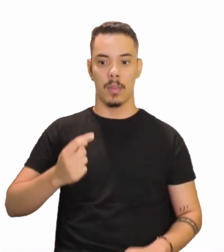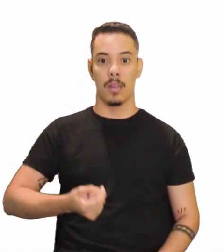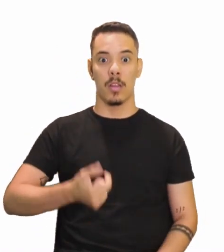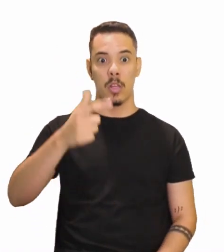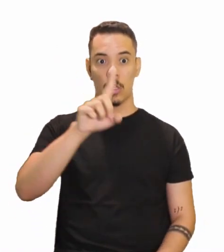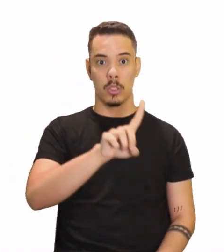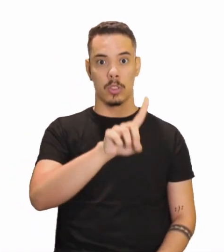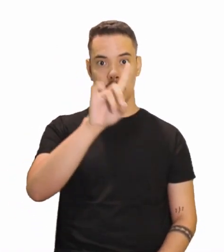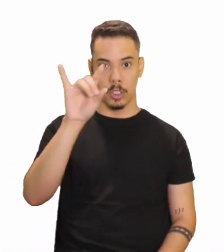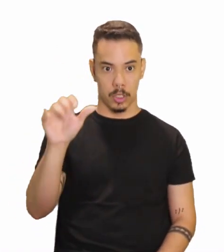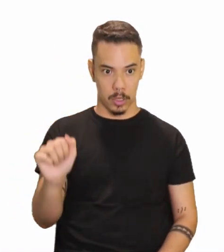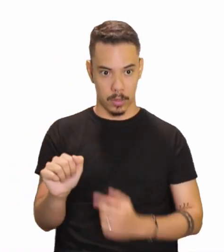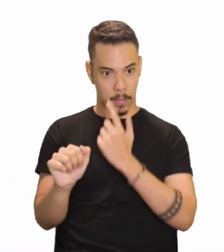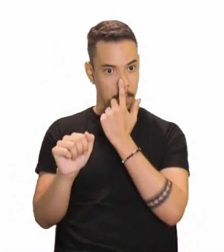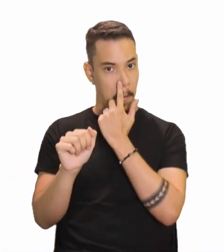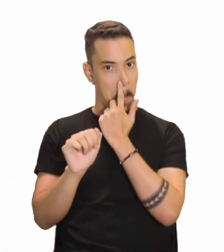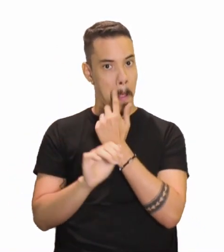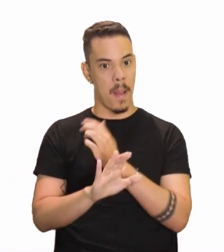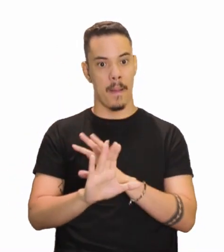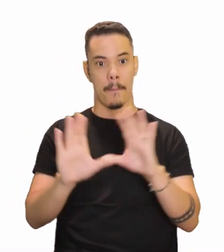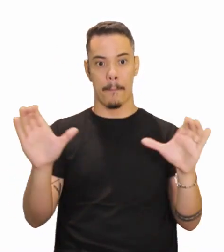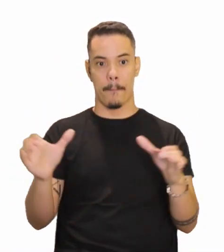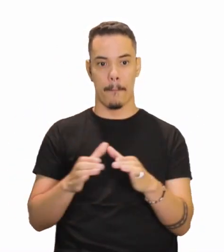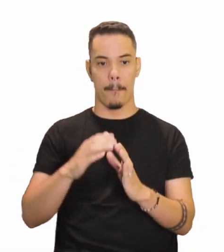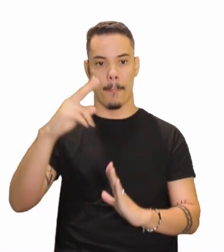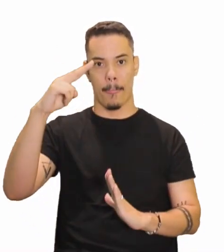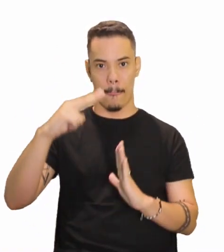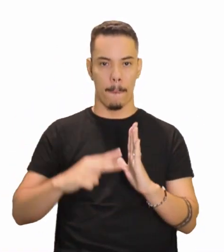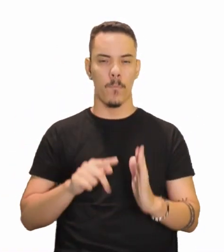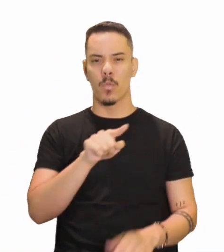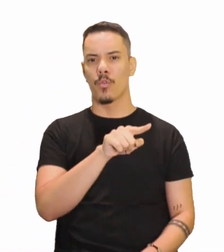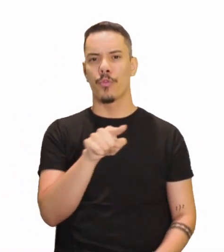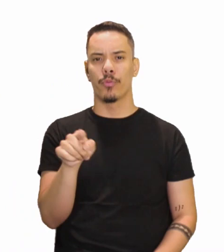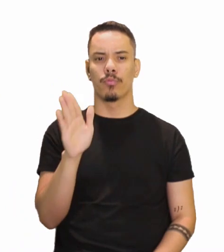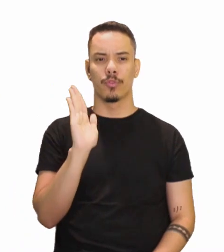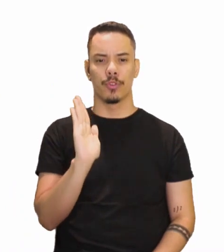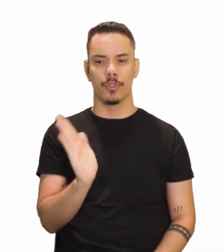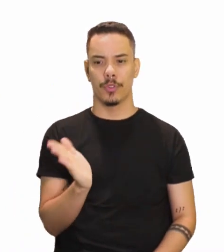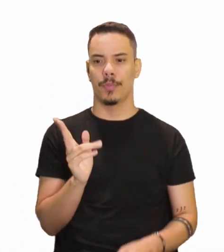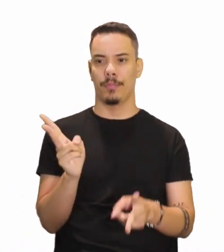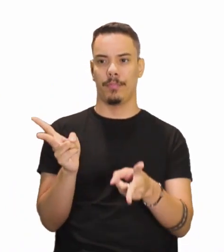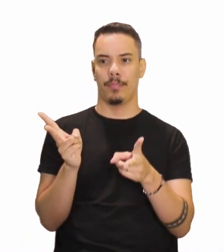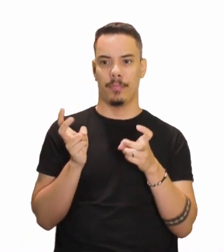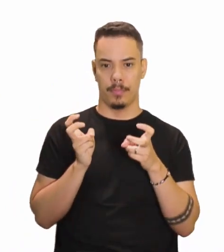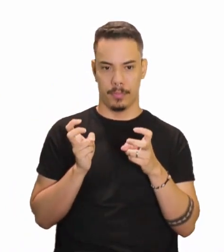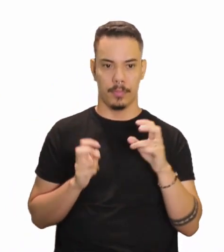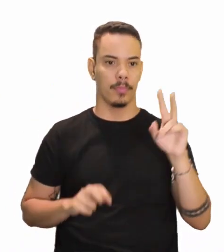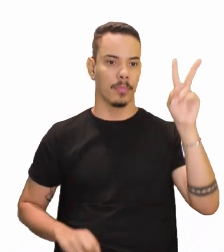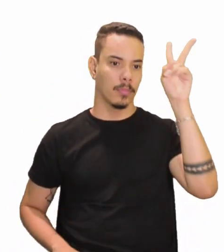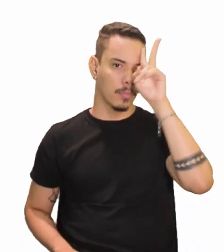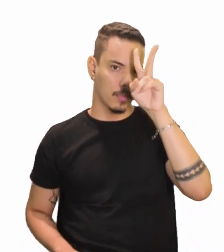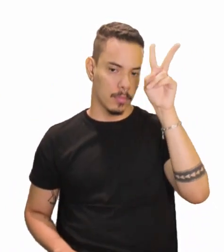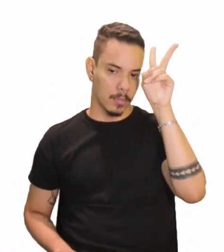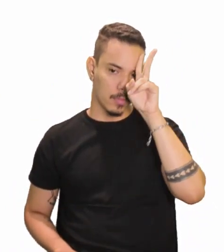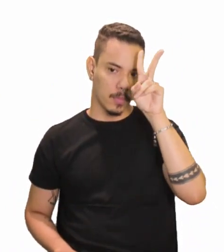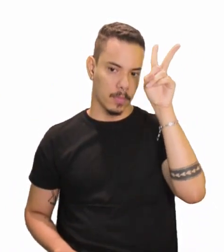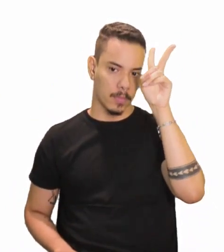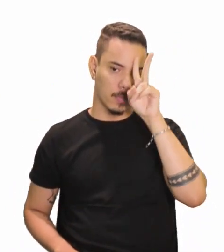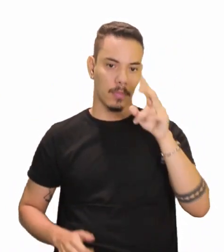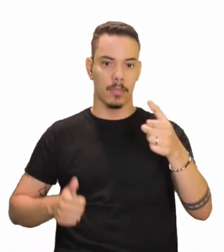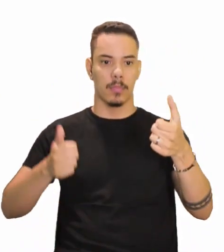o dia do clube de leitura e você já percebeu que nessa história né